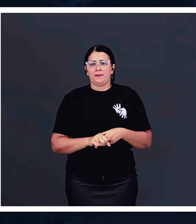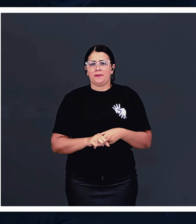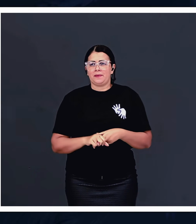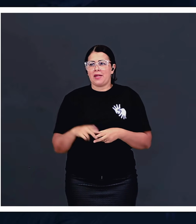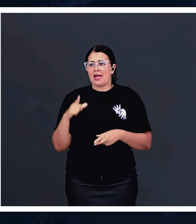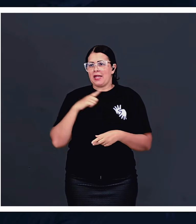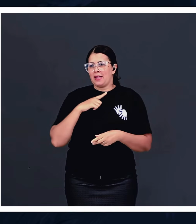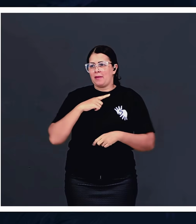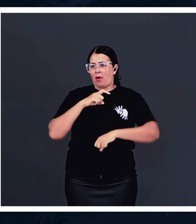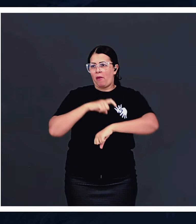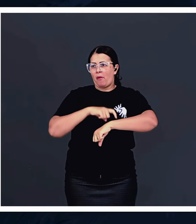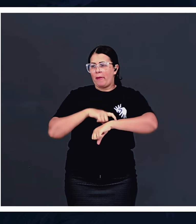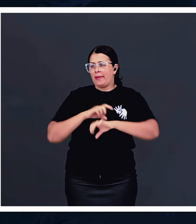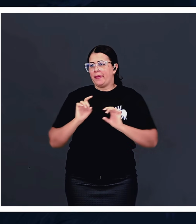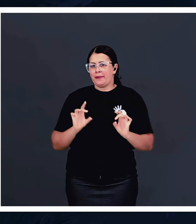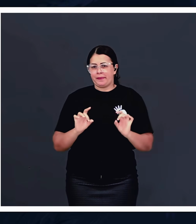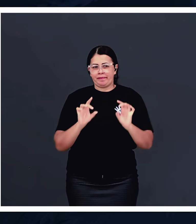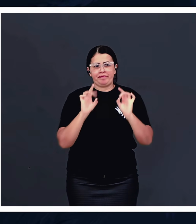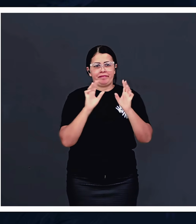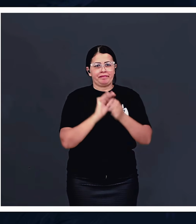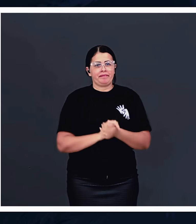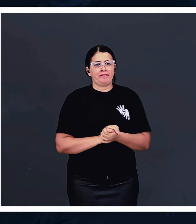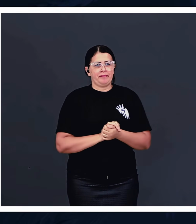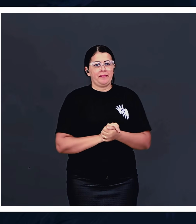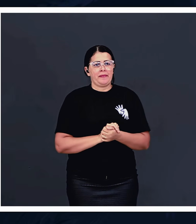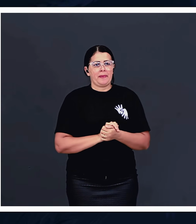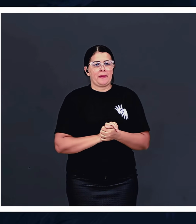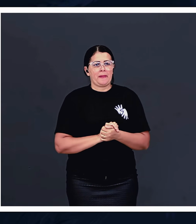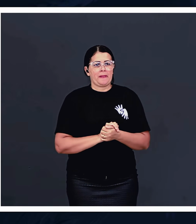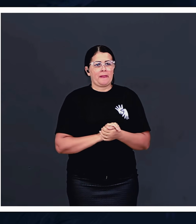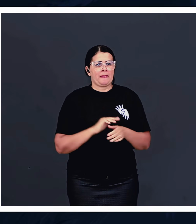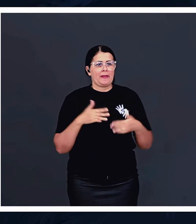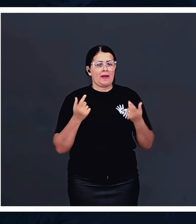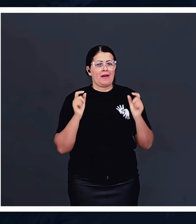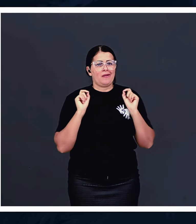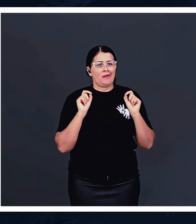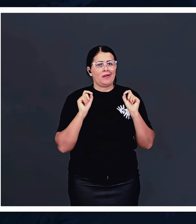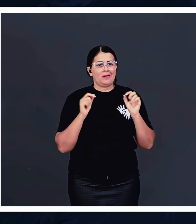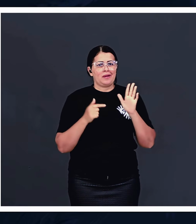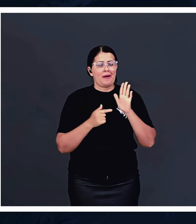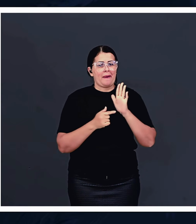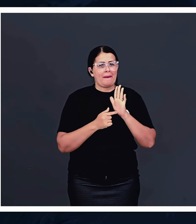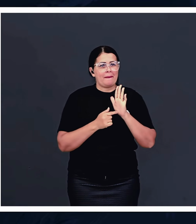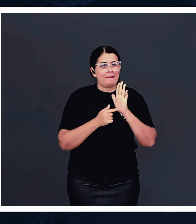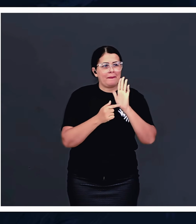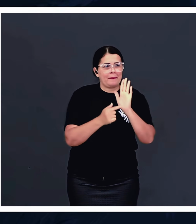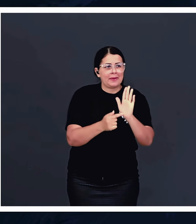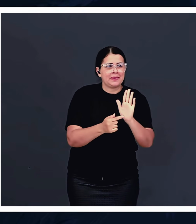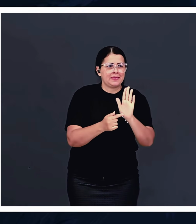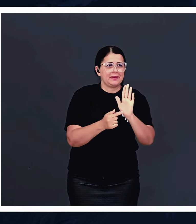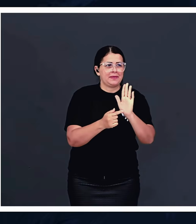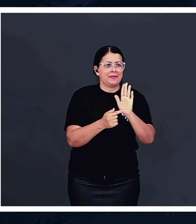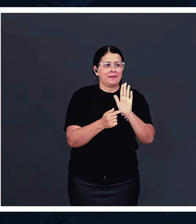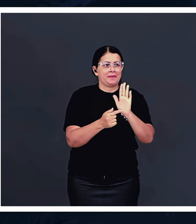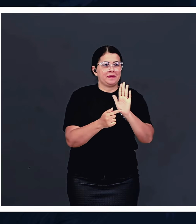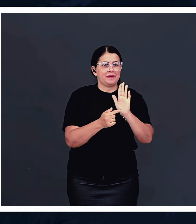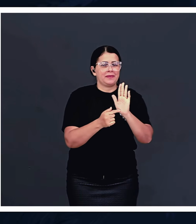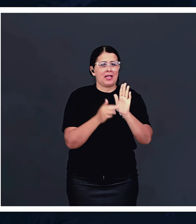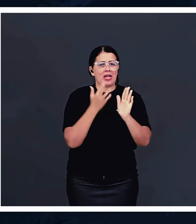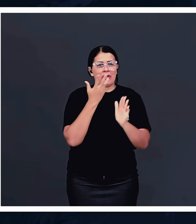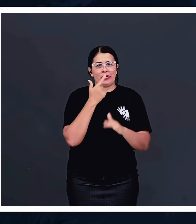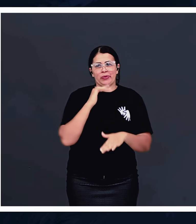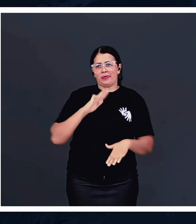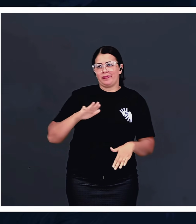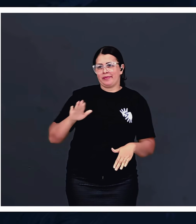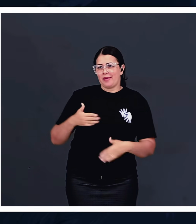Nós teremos um momento agora muito especial, que é a apresentação de uma